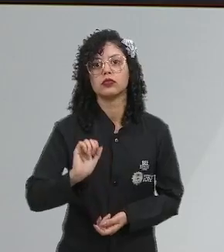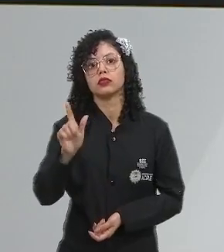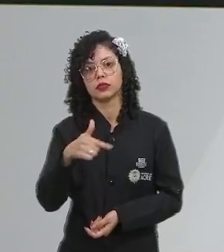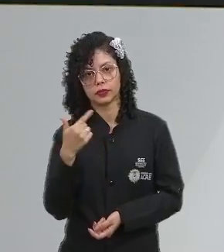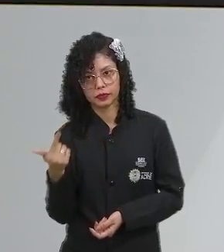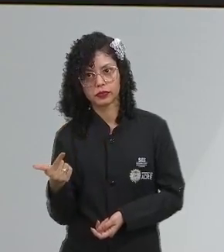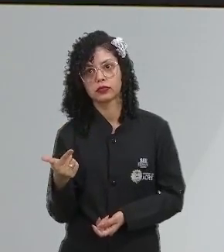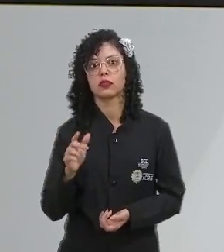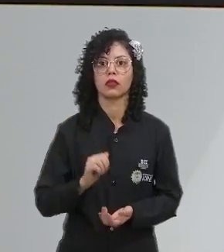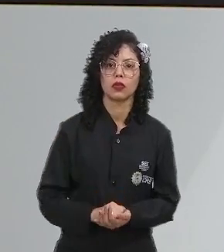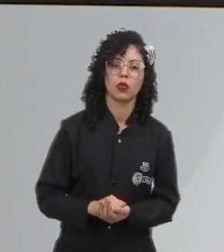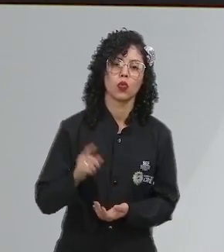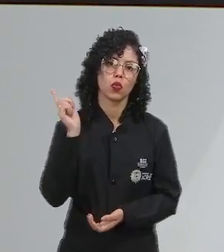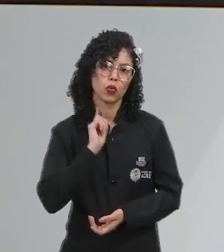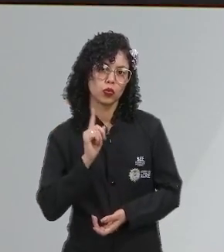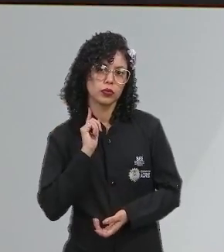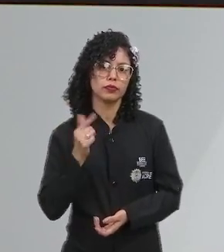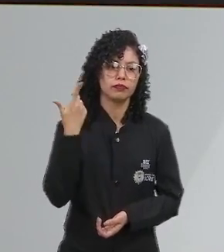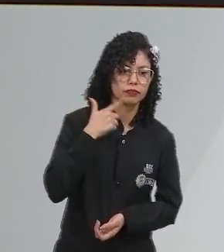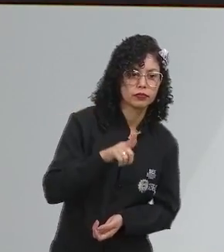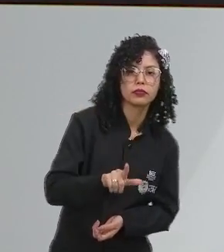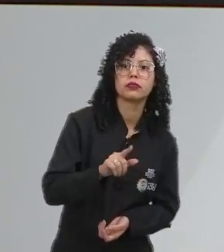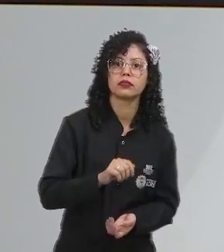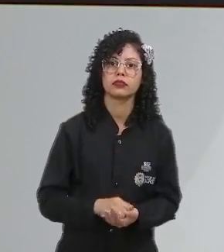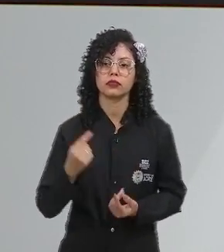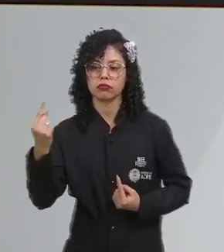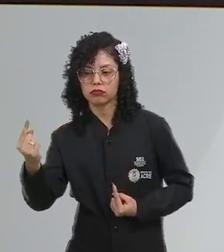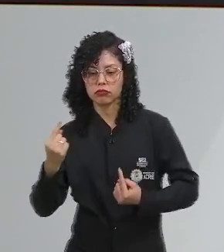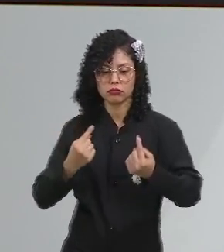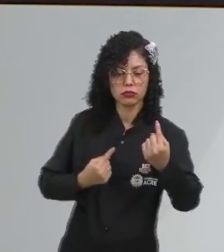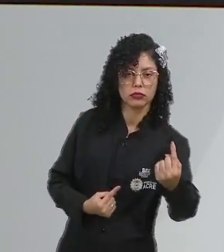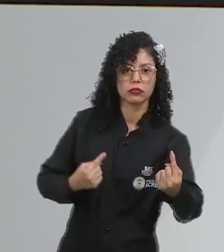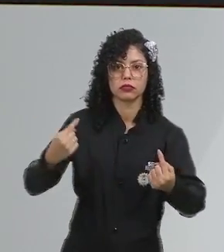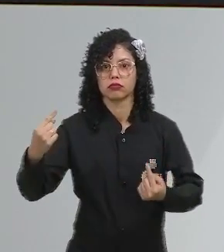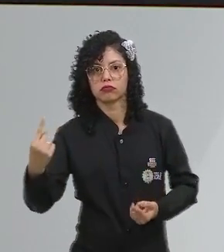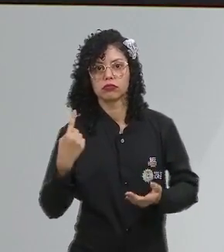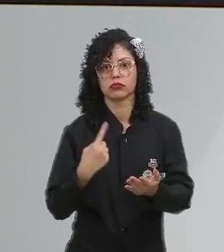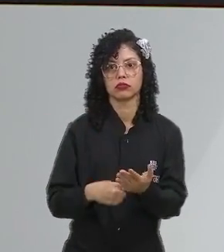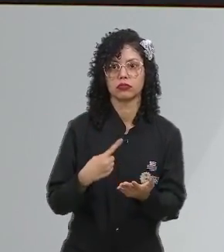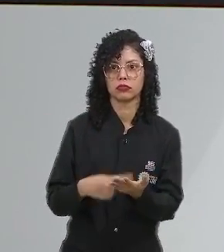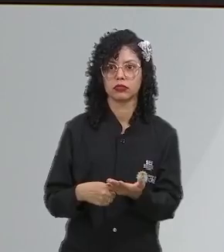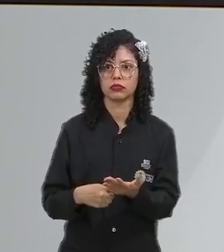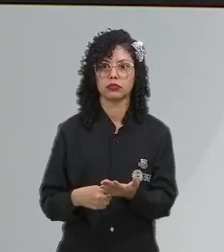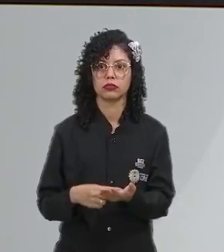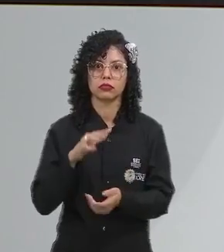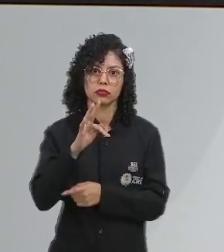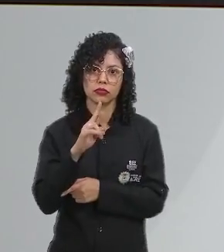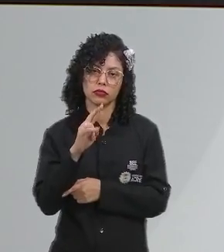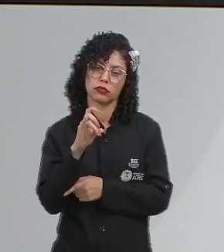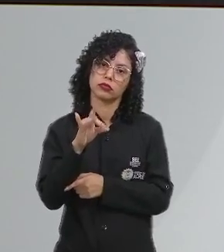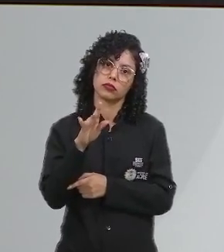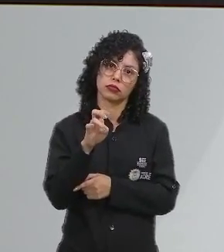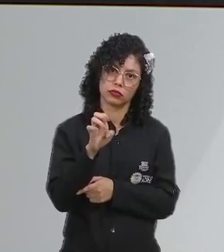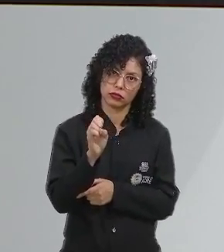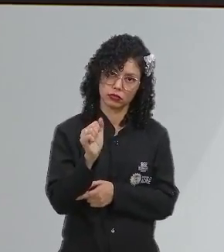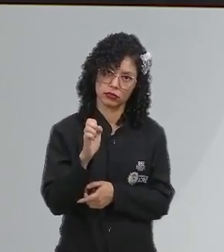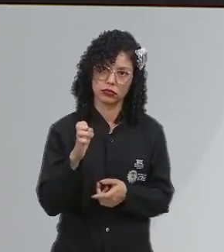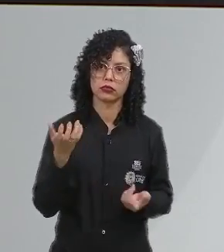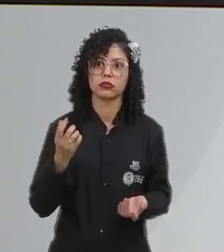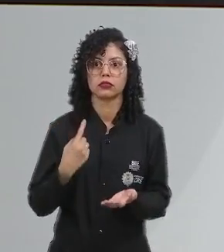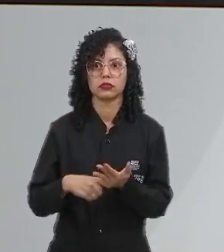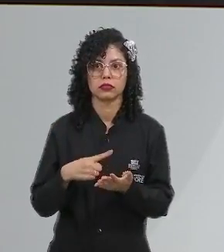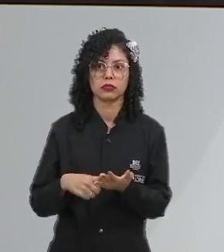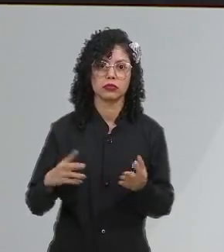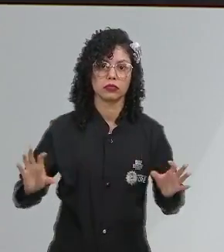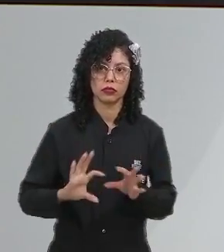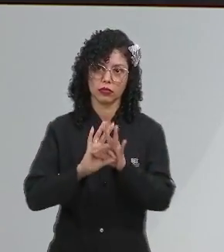um candidato mineiro vence as eleições. E é lógico que esse acordo ele era alimentado por fraudes eleitorais, né, porque esse acordo era